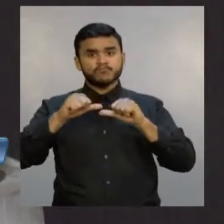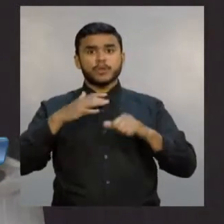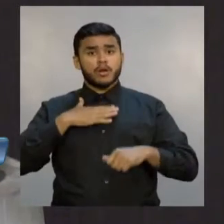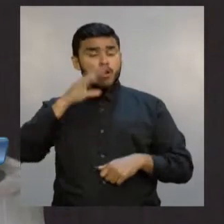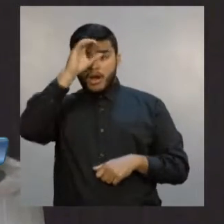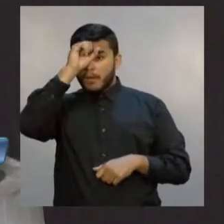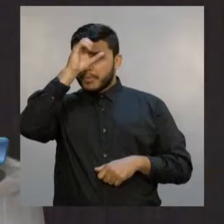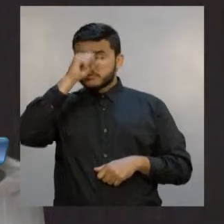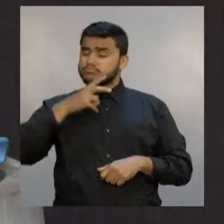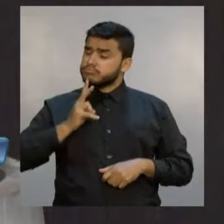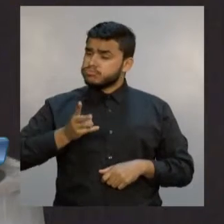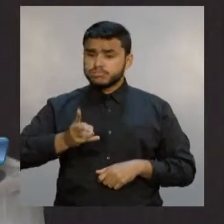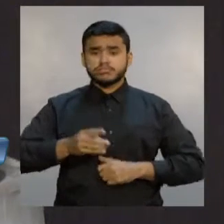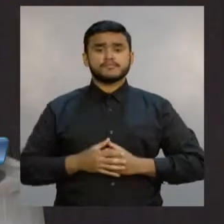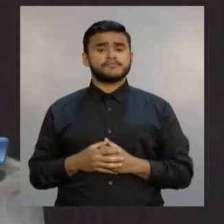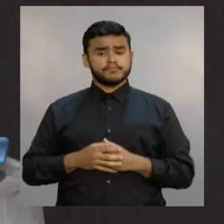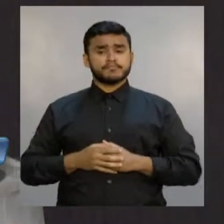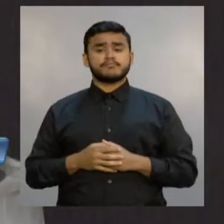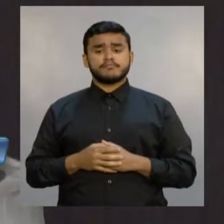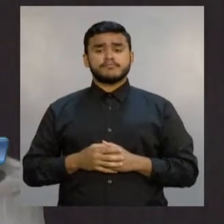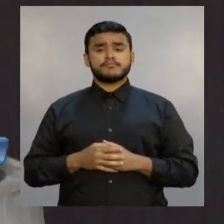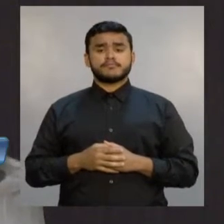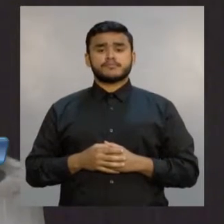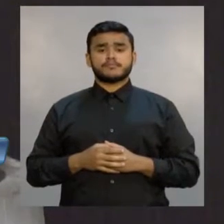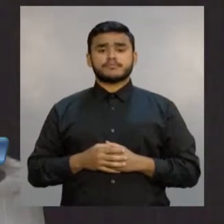E aprendo muito, e sou muito grato.